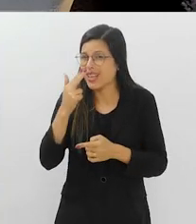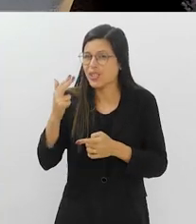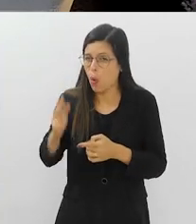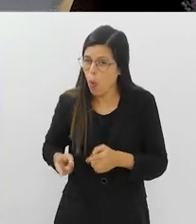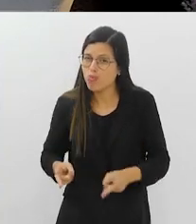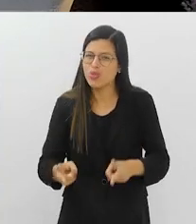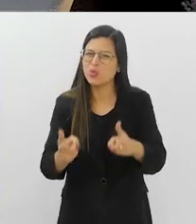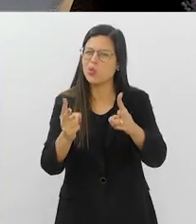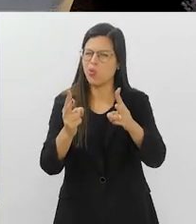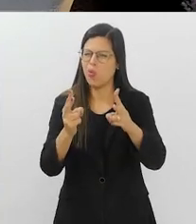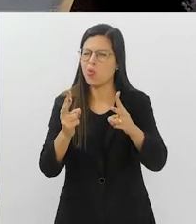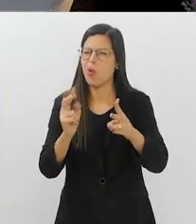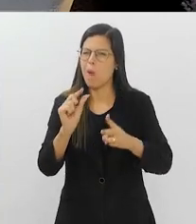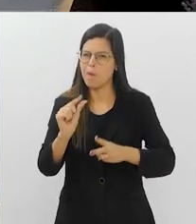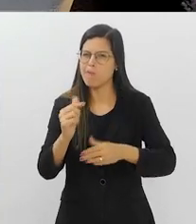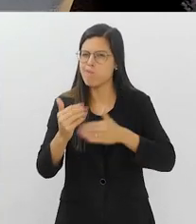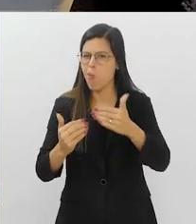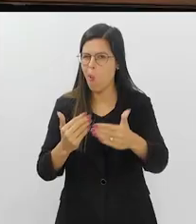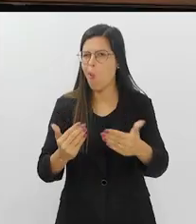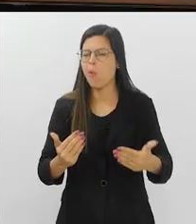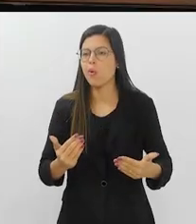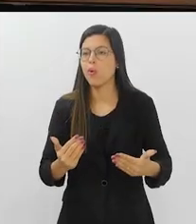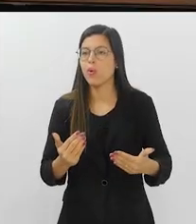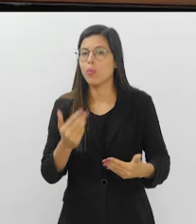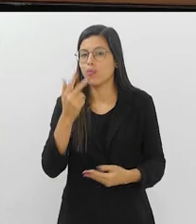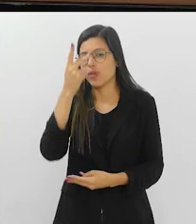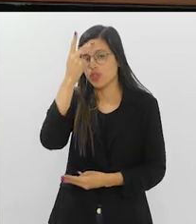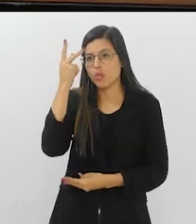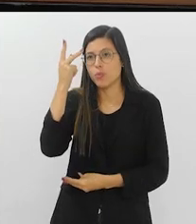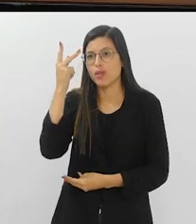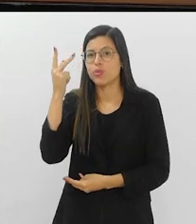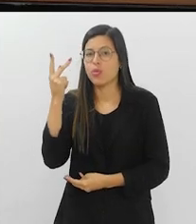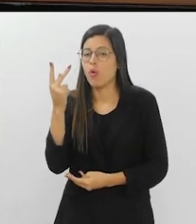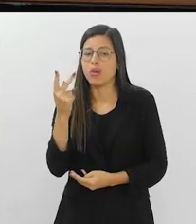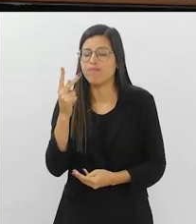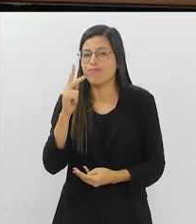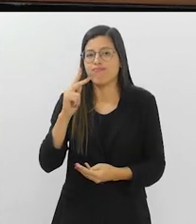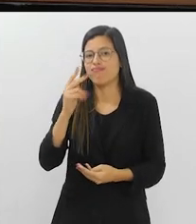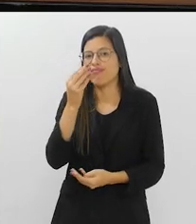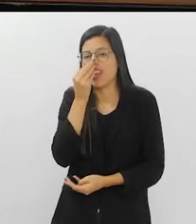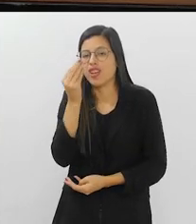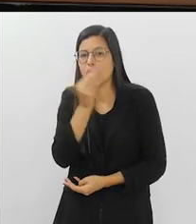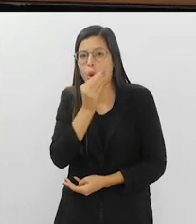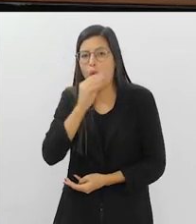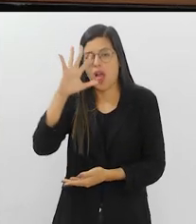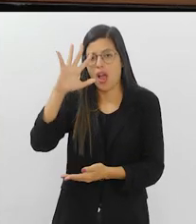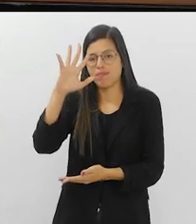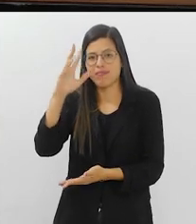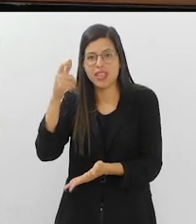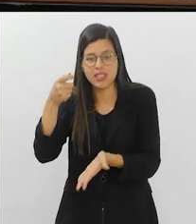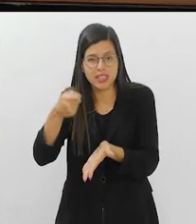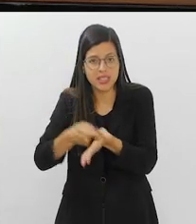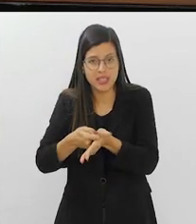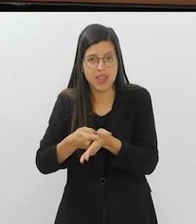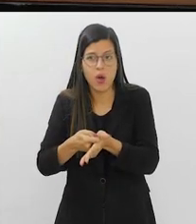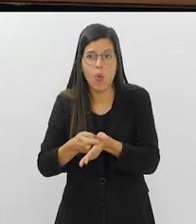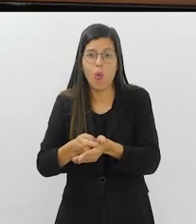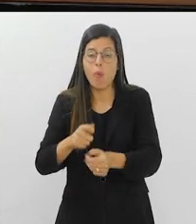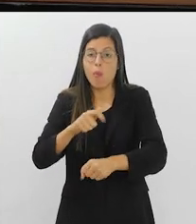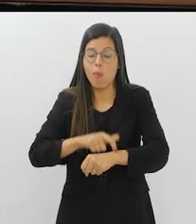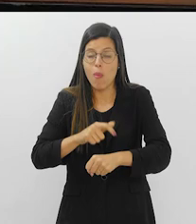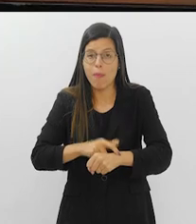dessa psicofobia. Então, muitas vezes, as pessoas elas vão adiando uma tomada de decisão, esperando chegar a um momento